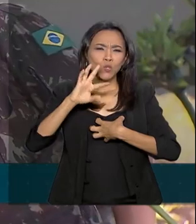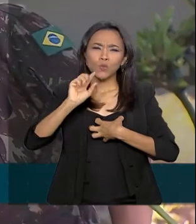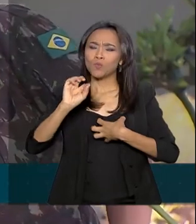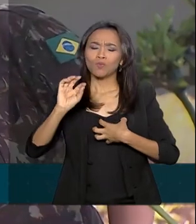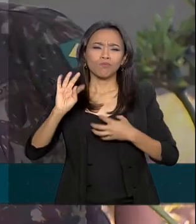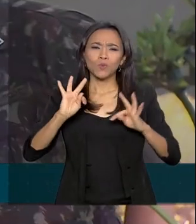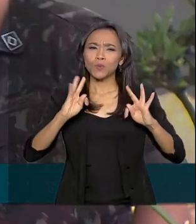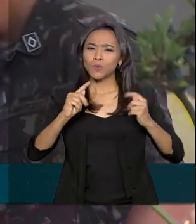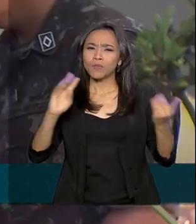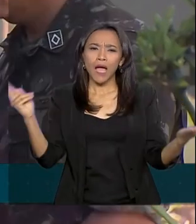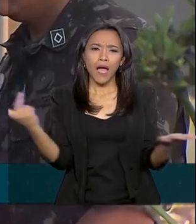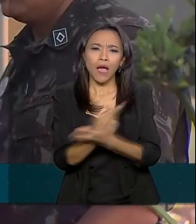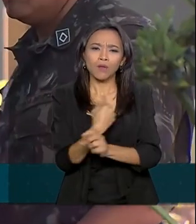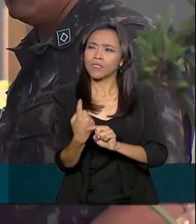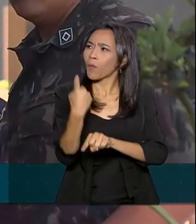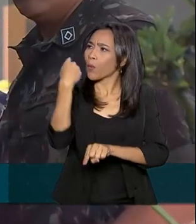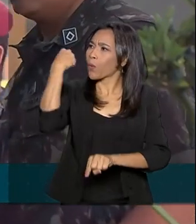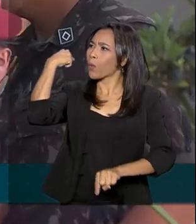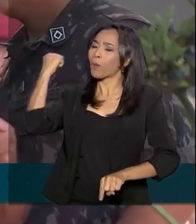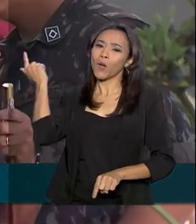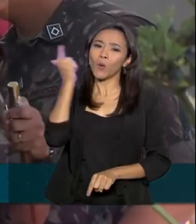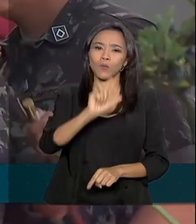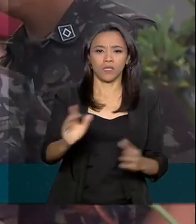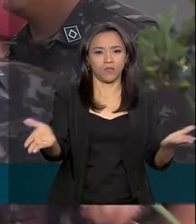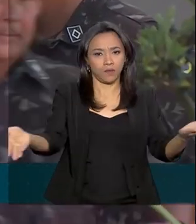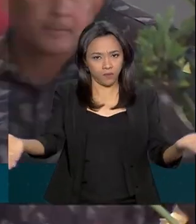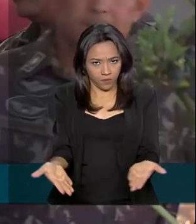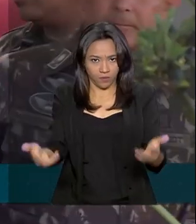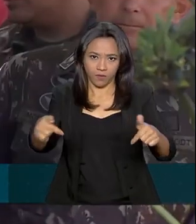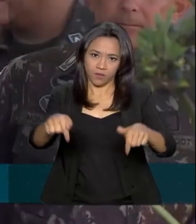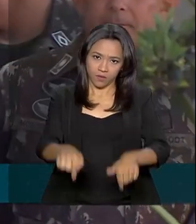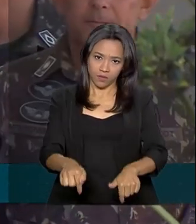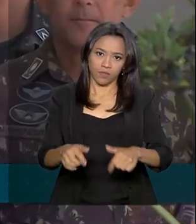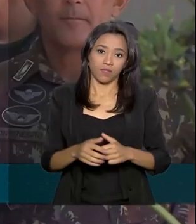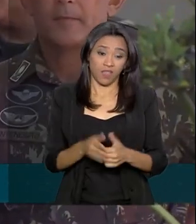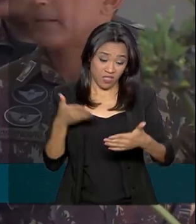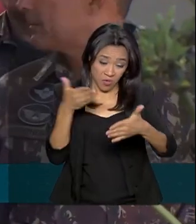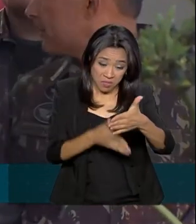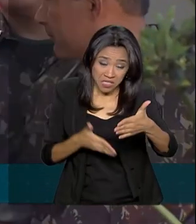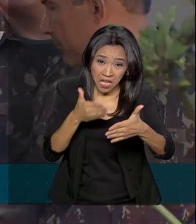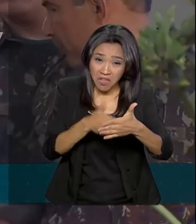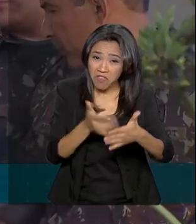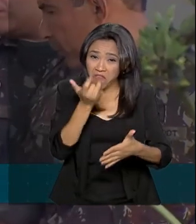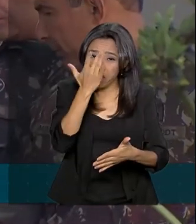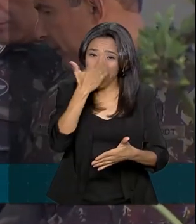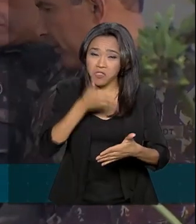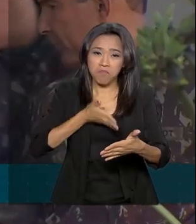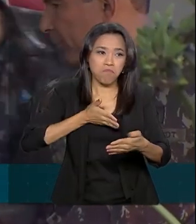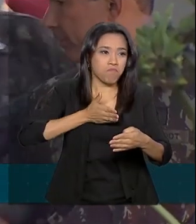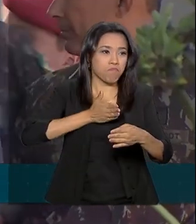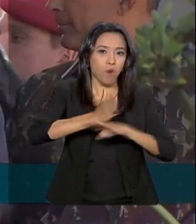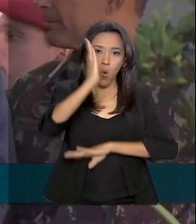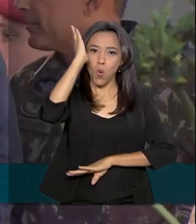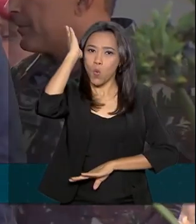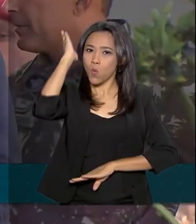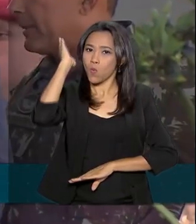passaram para conseguir esse brevê. Esse obstáculo será facilmente